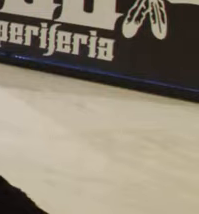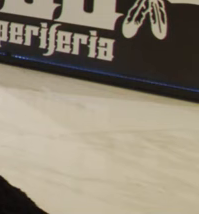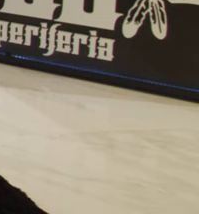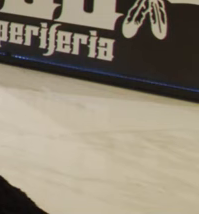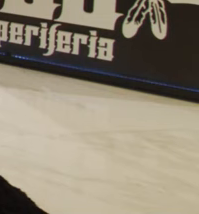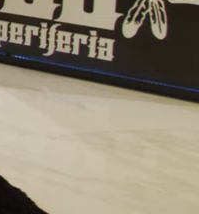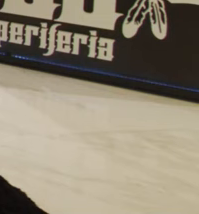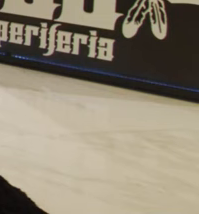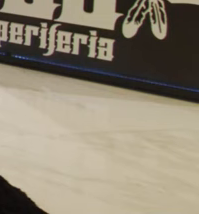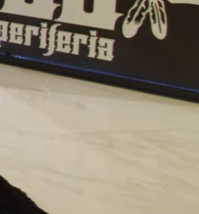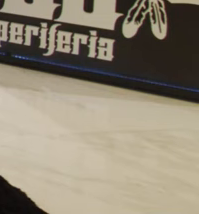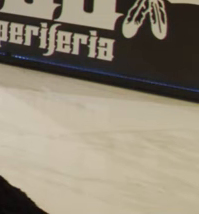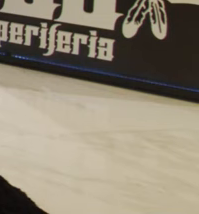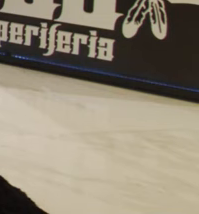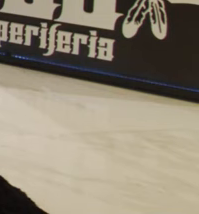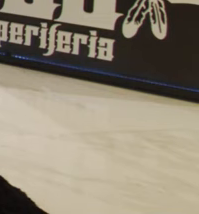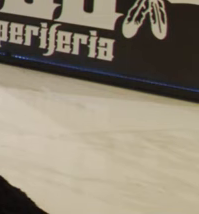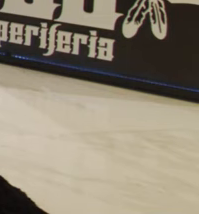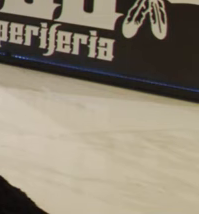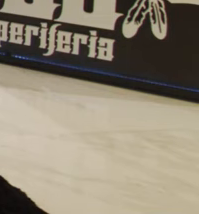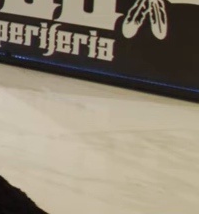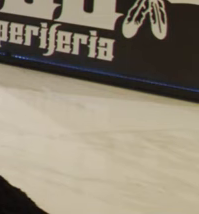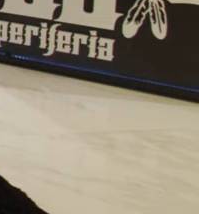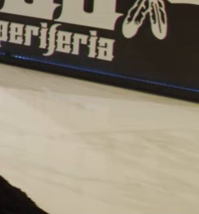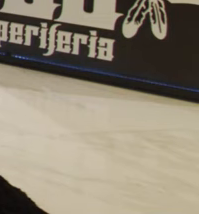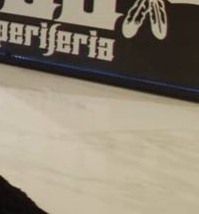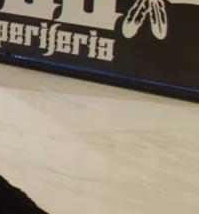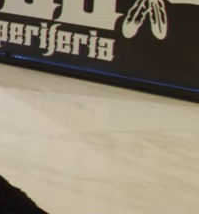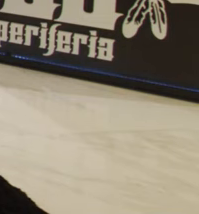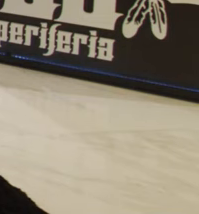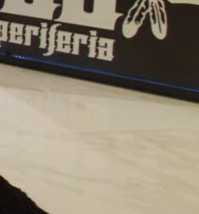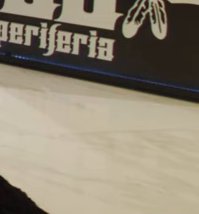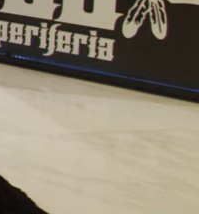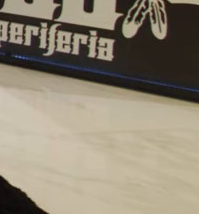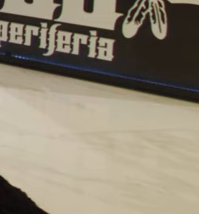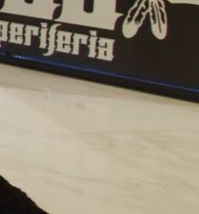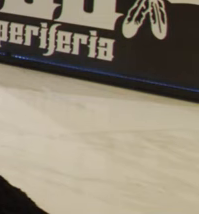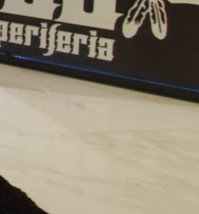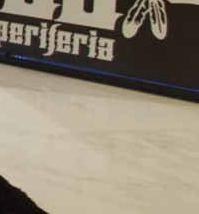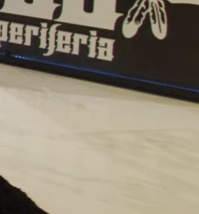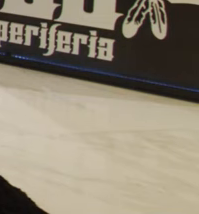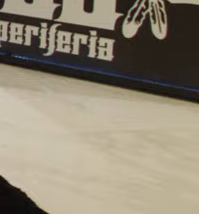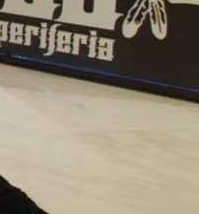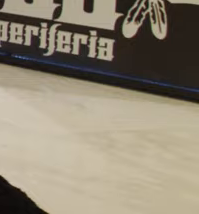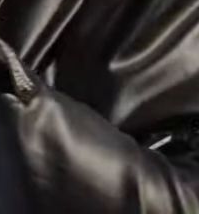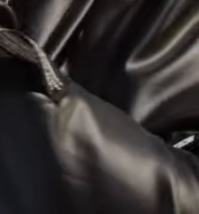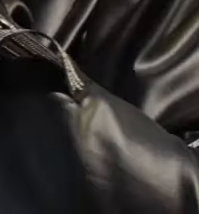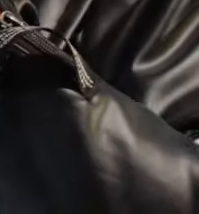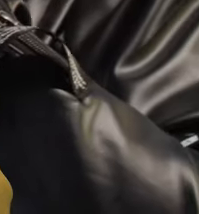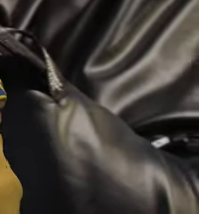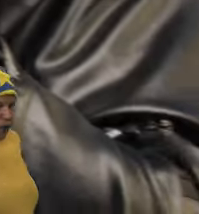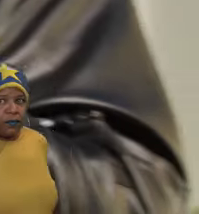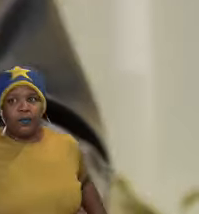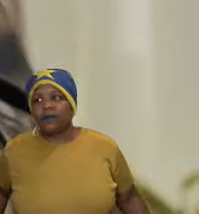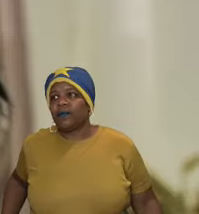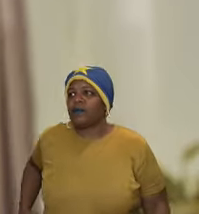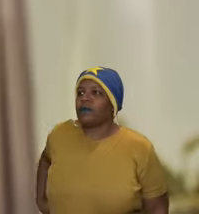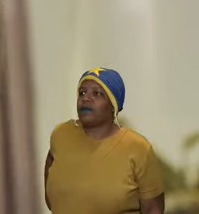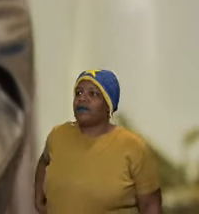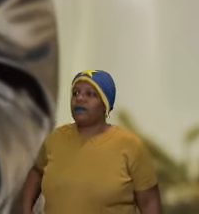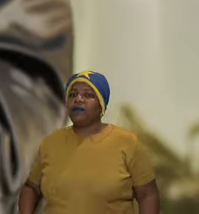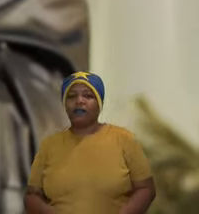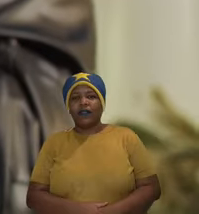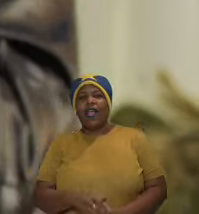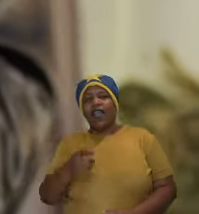Família, muito som hoje, muita música mesmo. A gente vai fazer um esquema mais dinâmico, meio sem pausa. Essa aqui